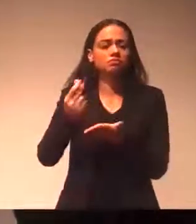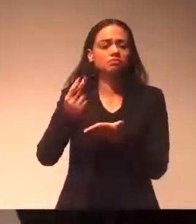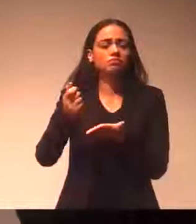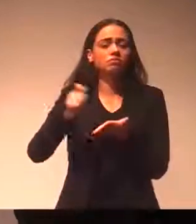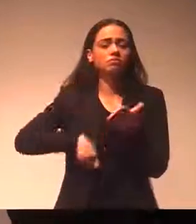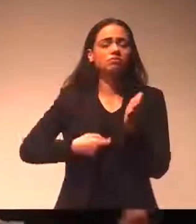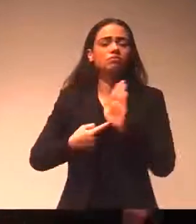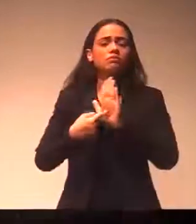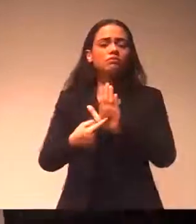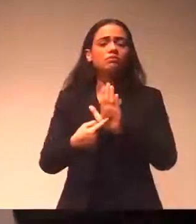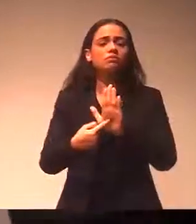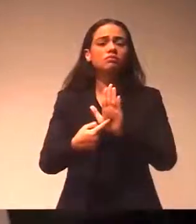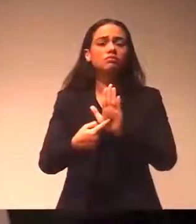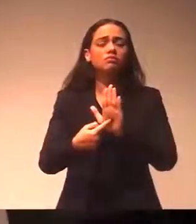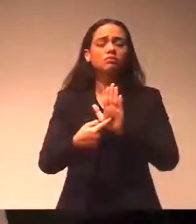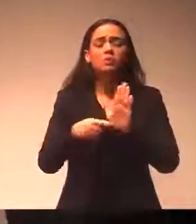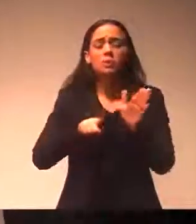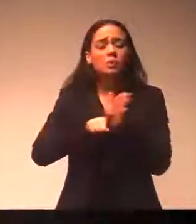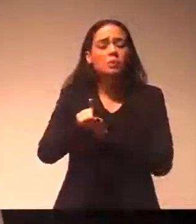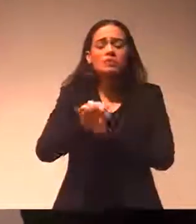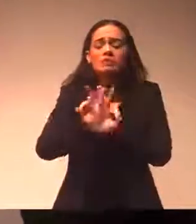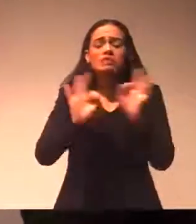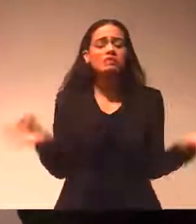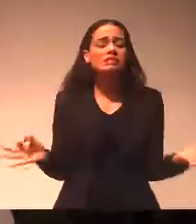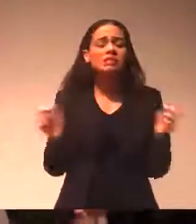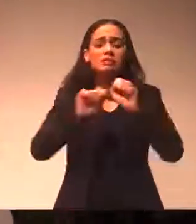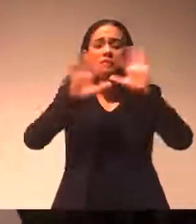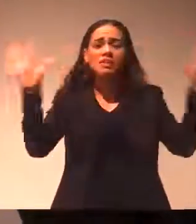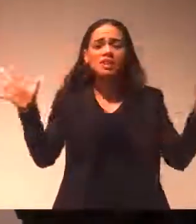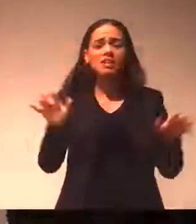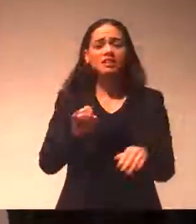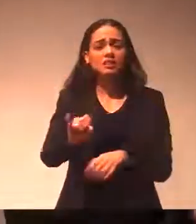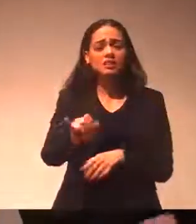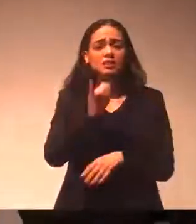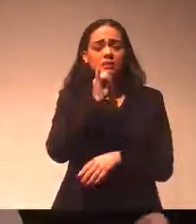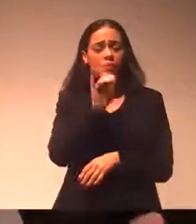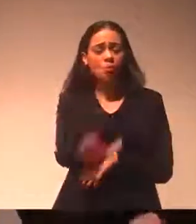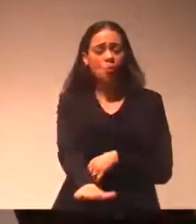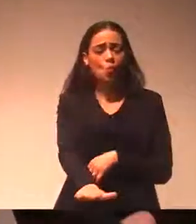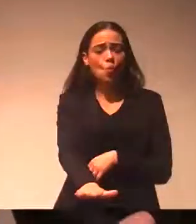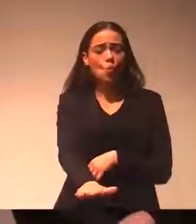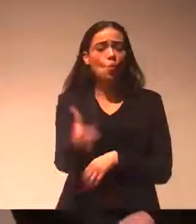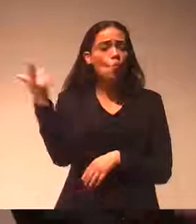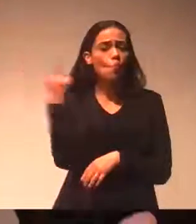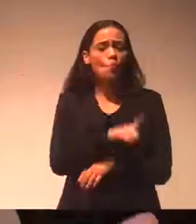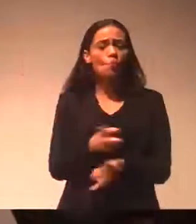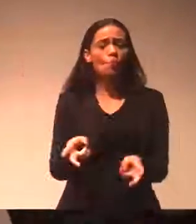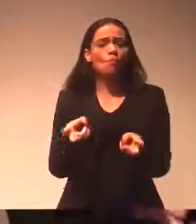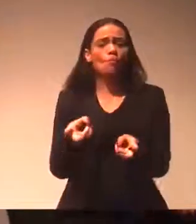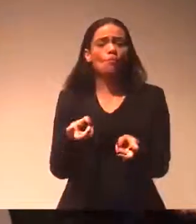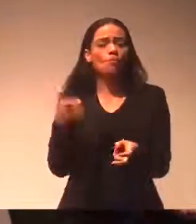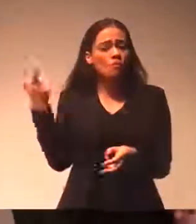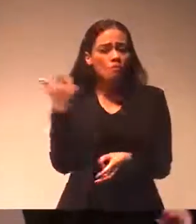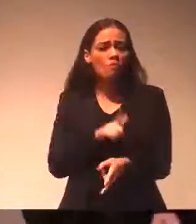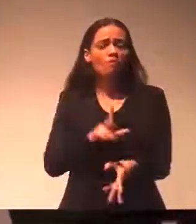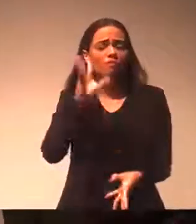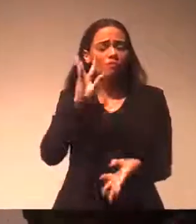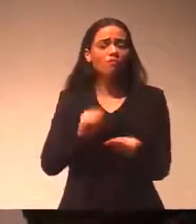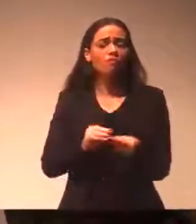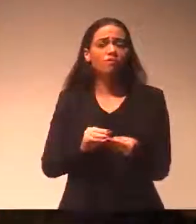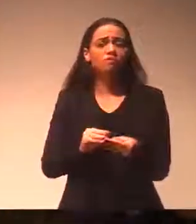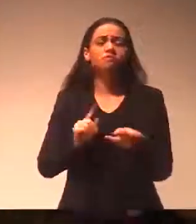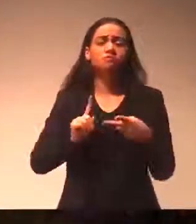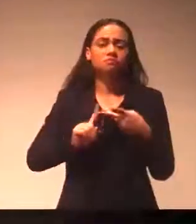pergunta? Eu acho que qualquer jovem da 4ª série do Fundamental de Vinhedo vai falar que está clara.